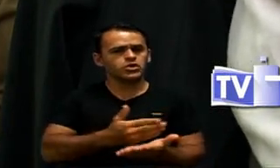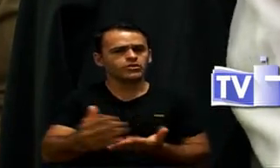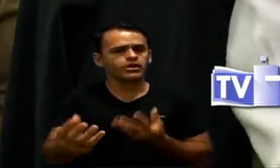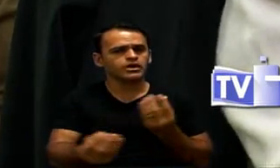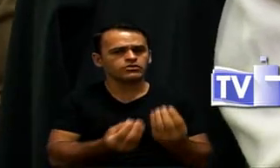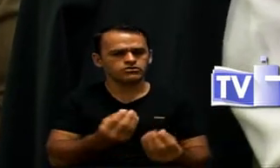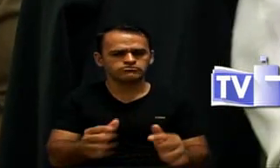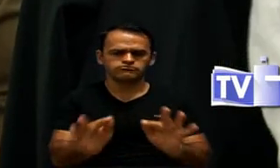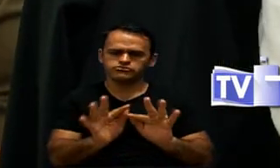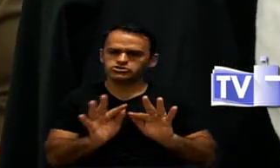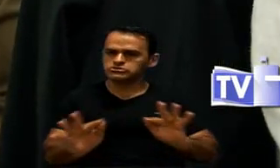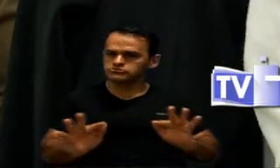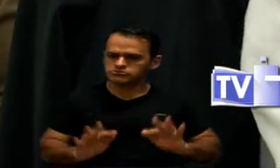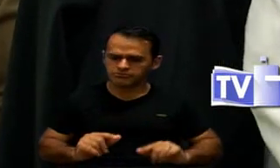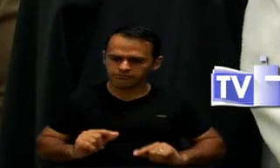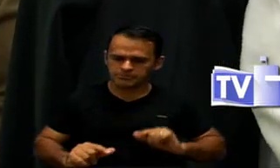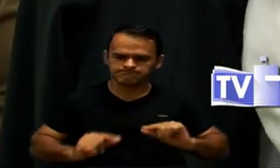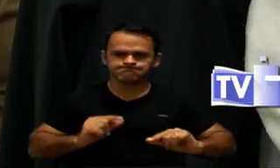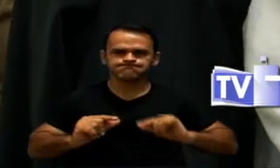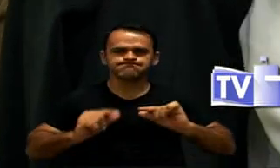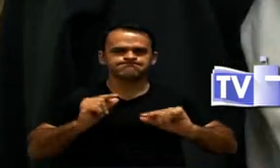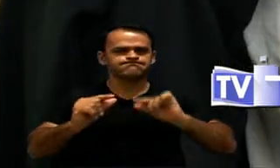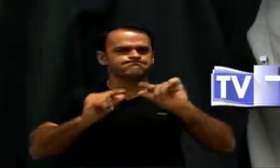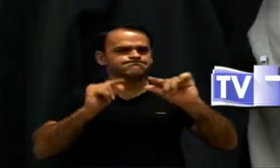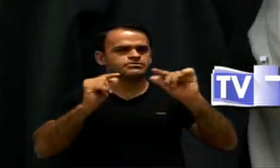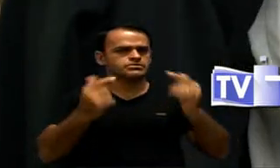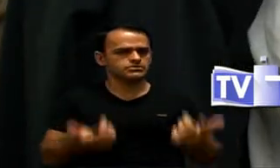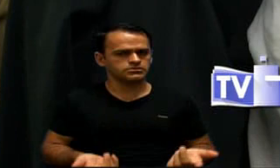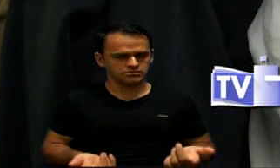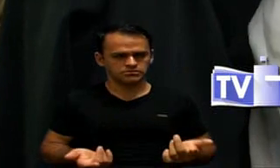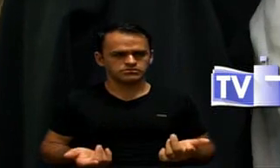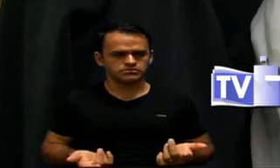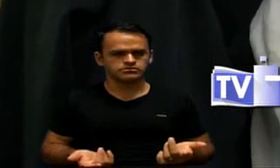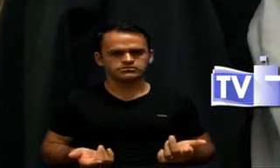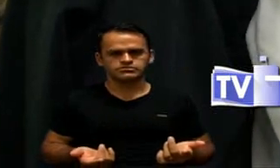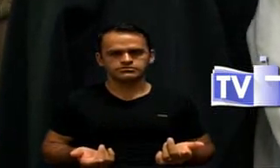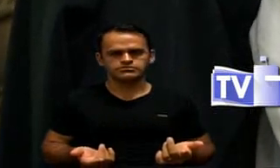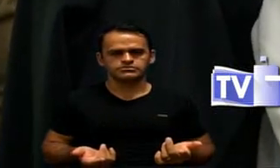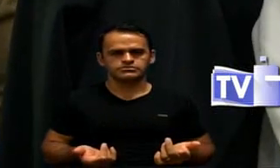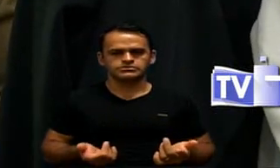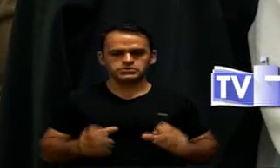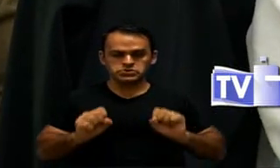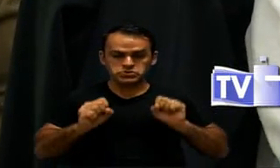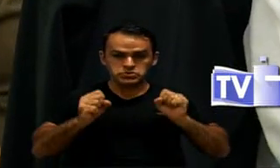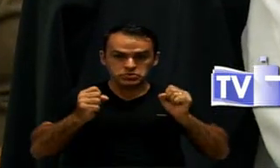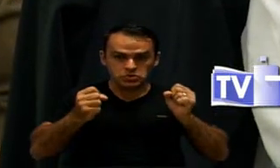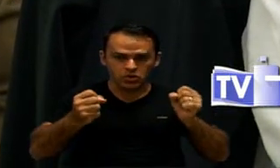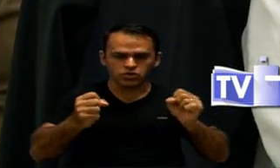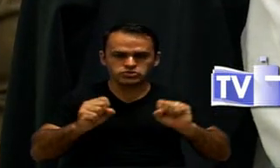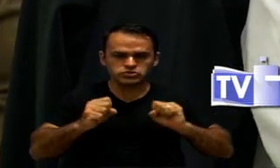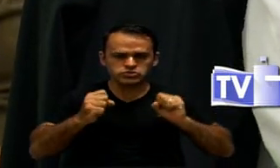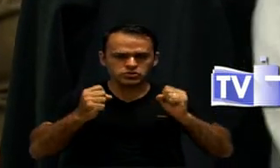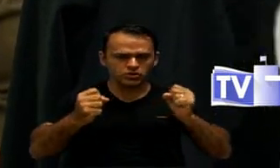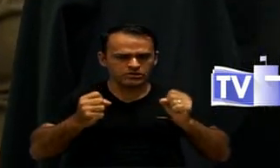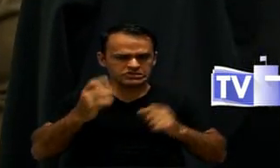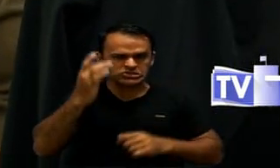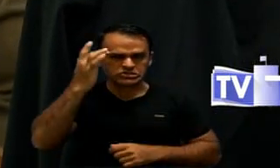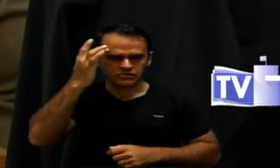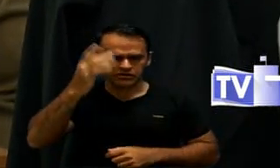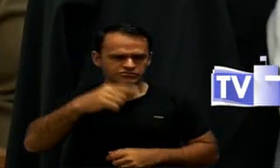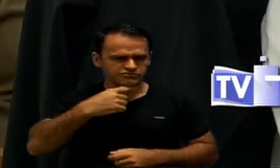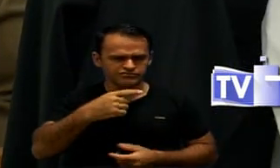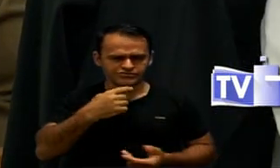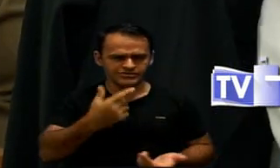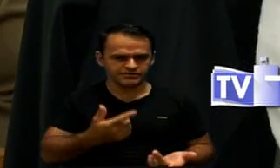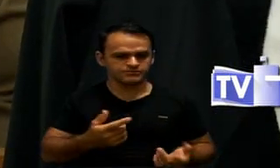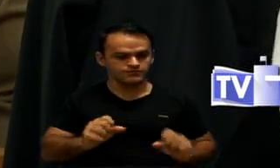vem de baixo mesmo para cima. Todo direito é fruto de muita luta, ninguém dá nada de graça.